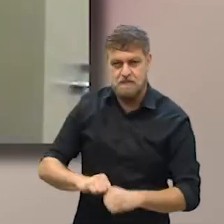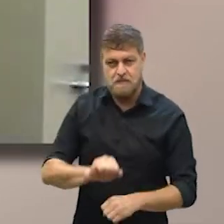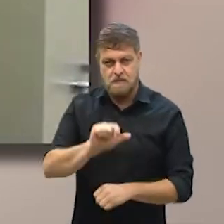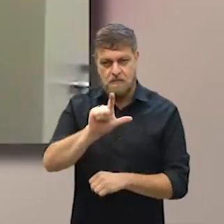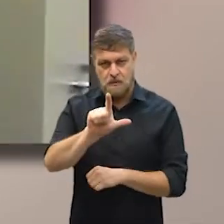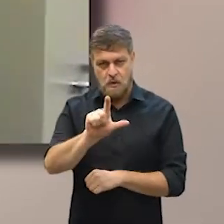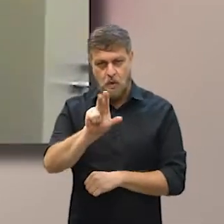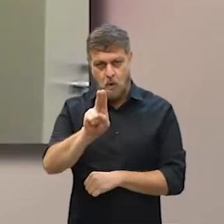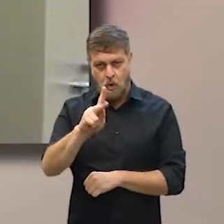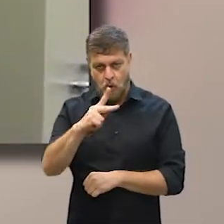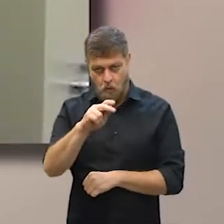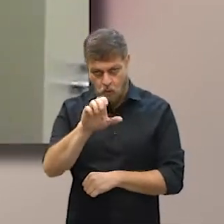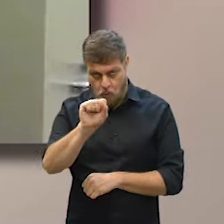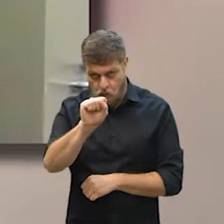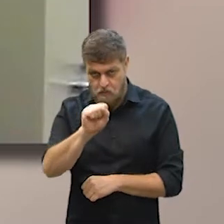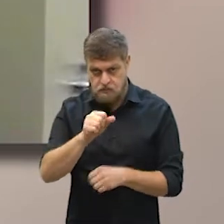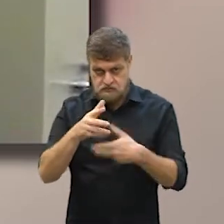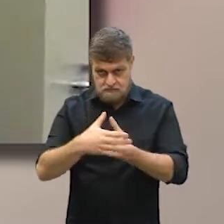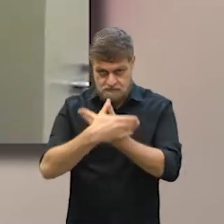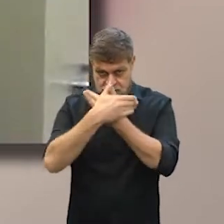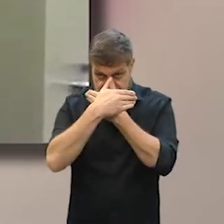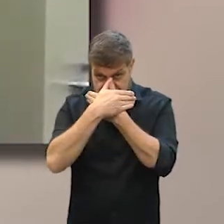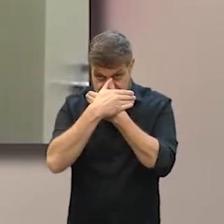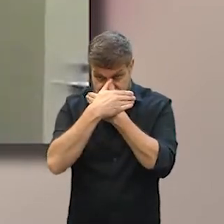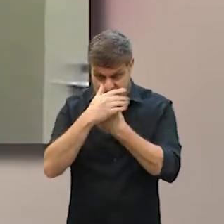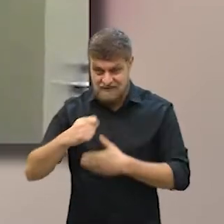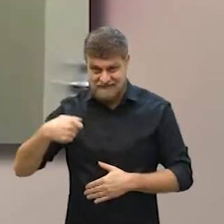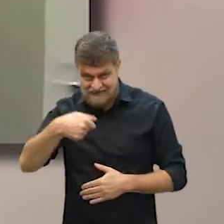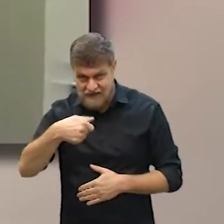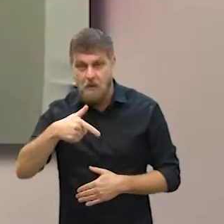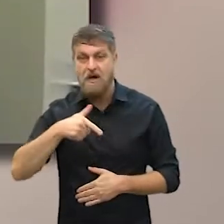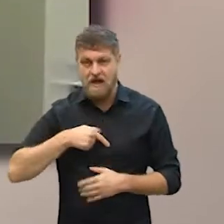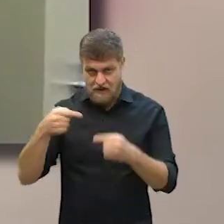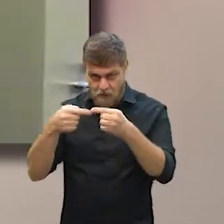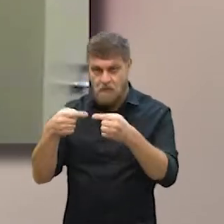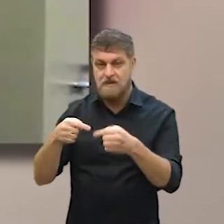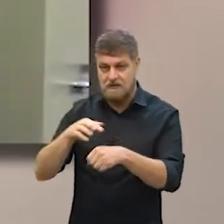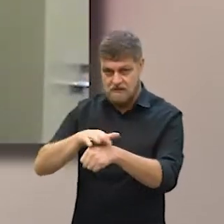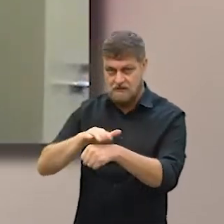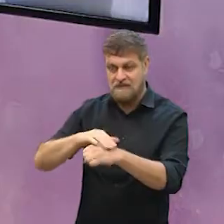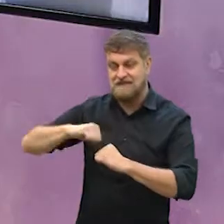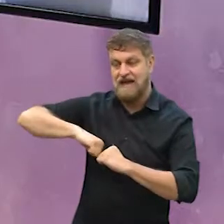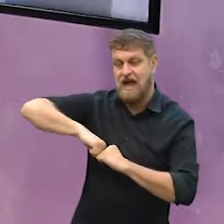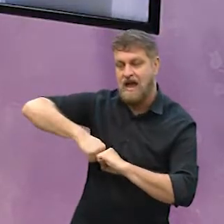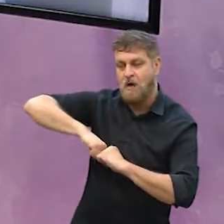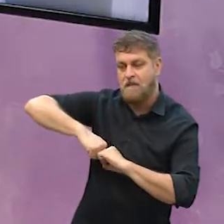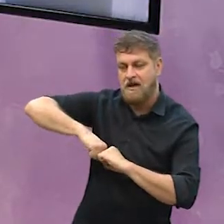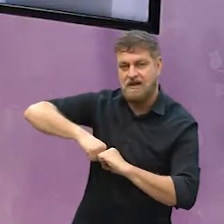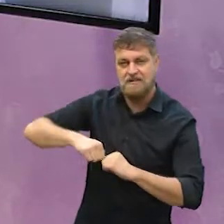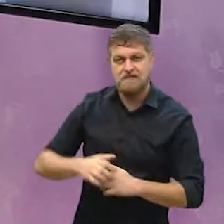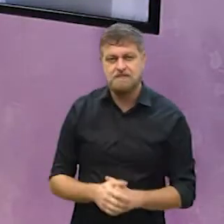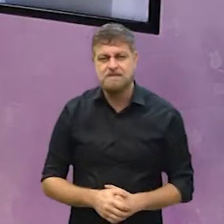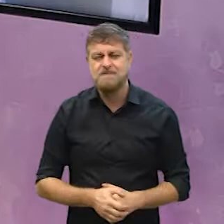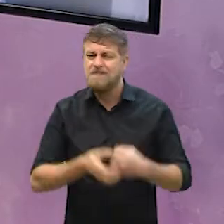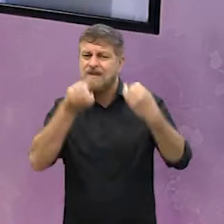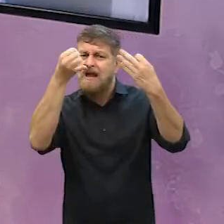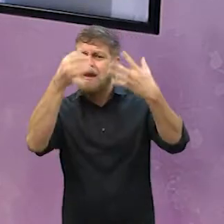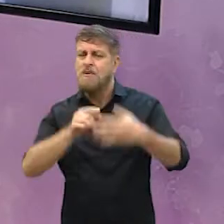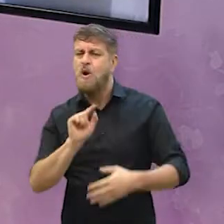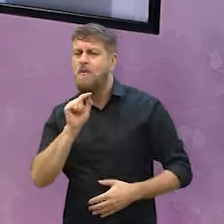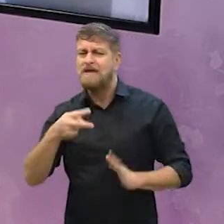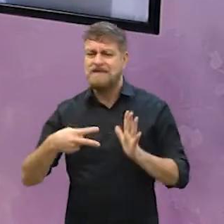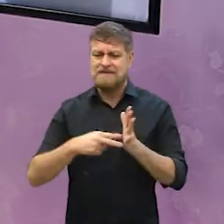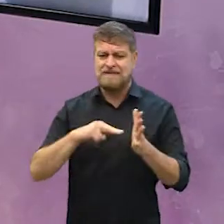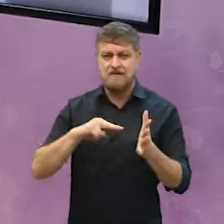tanto que o lupus eritematoso sistêmico o sol grupos é uma dessas doenças Doutor então explica para gente